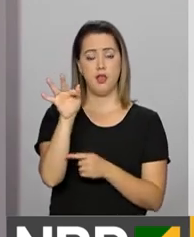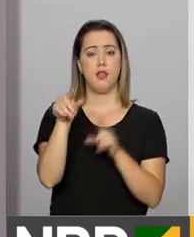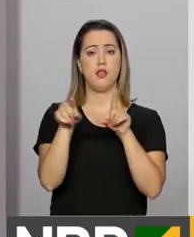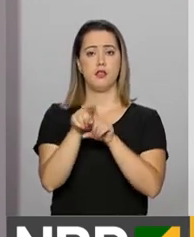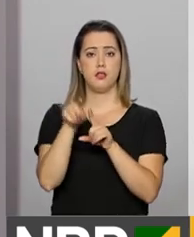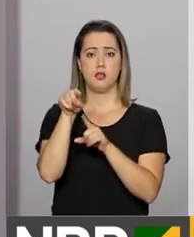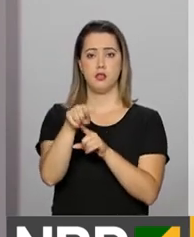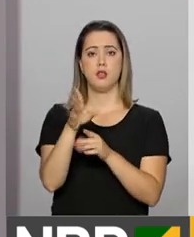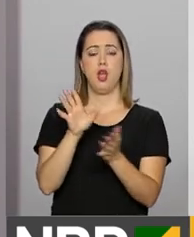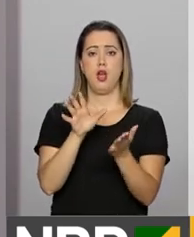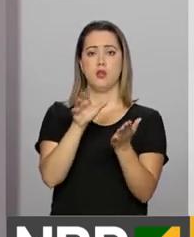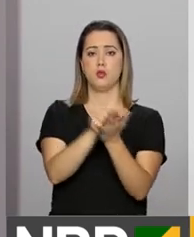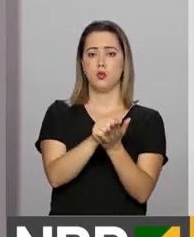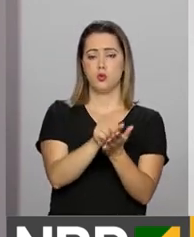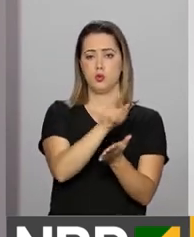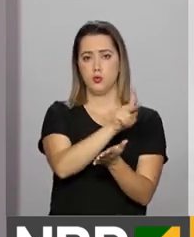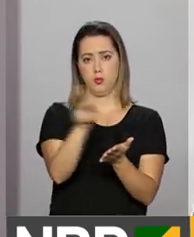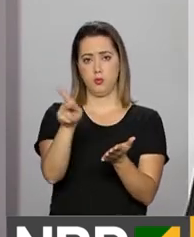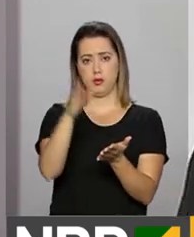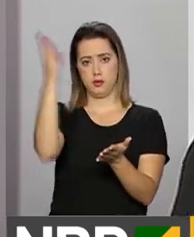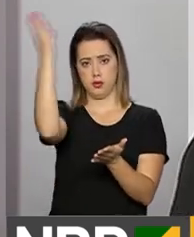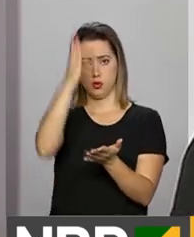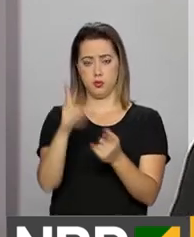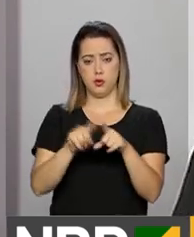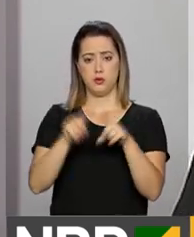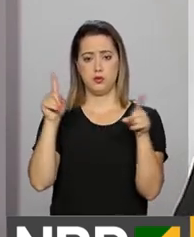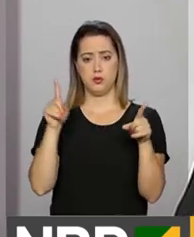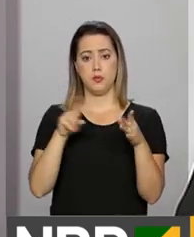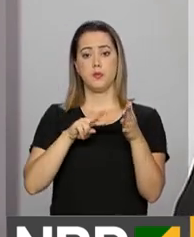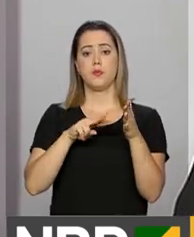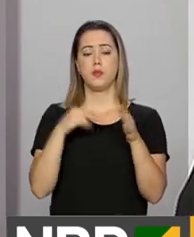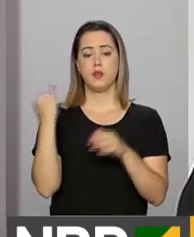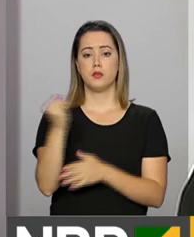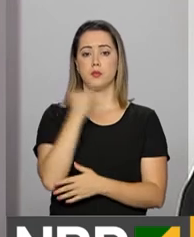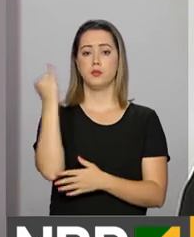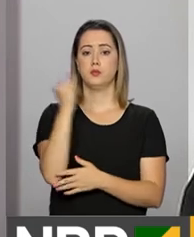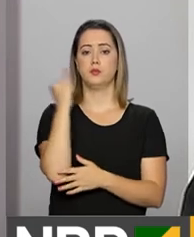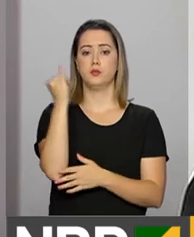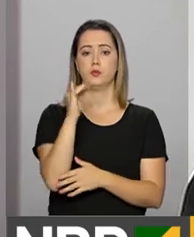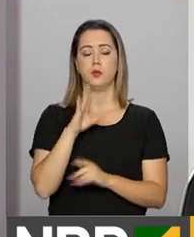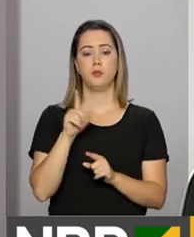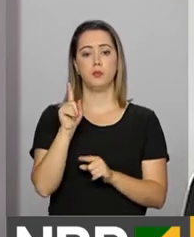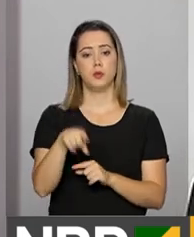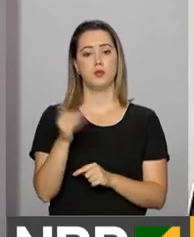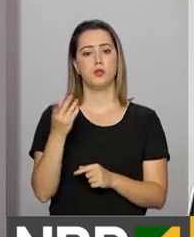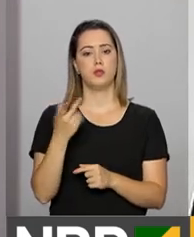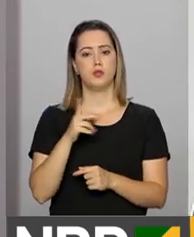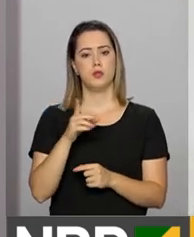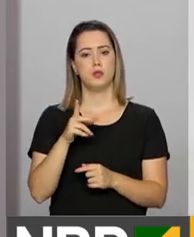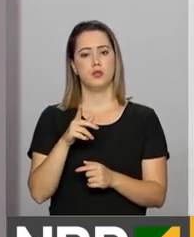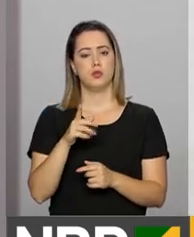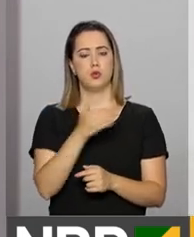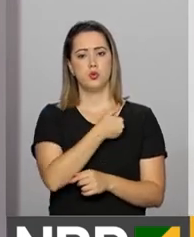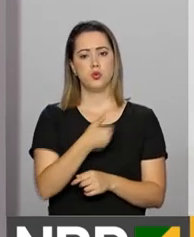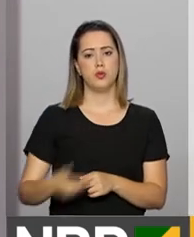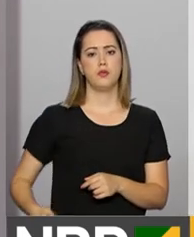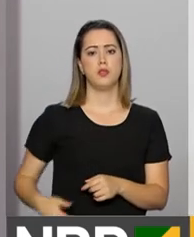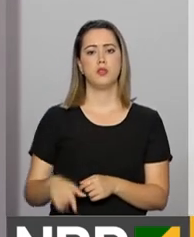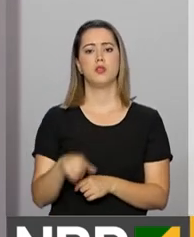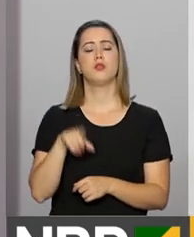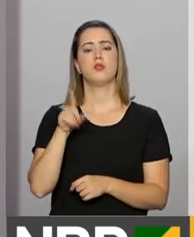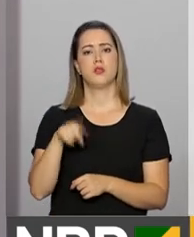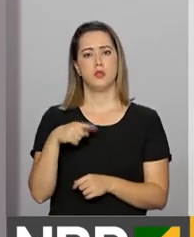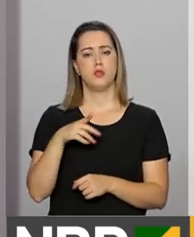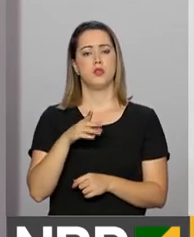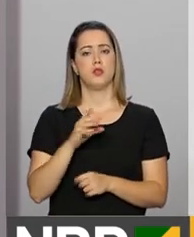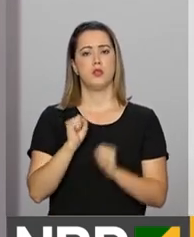ser eleito diretamente ainda tem uma presença muito significativa no espectro governativo eu se pudesse vir em